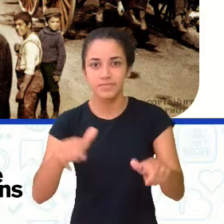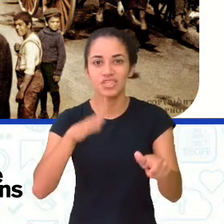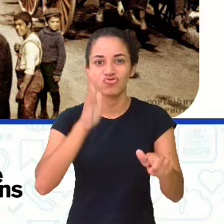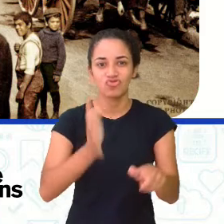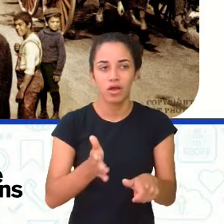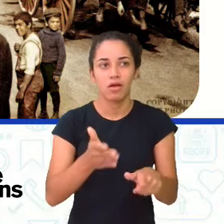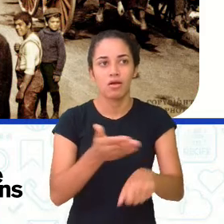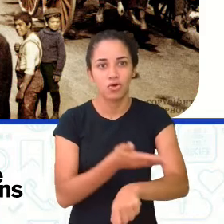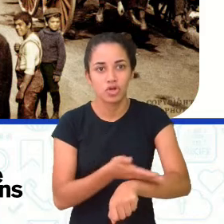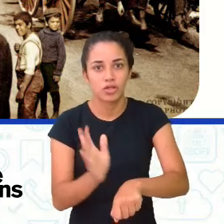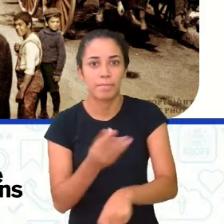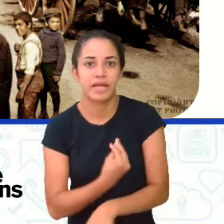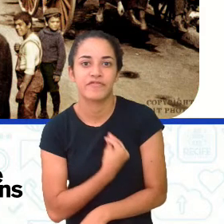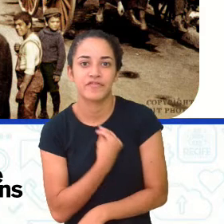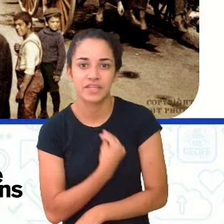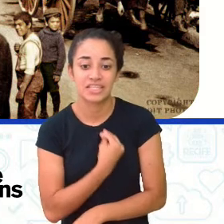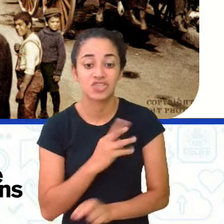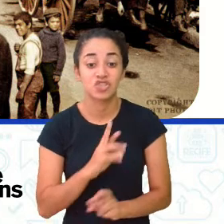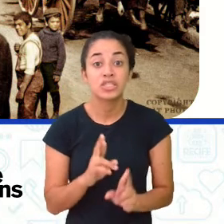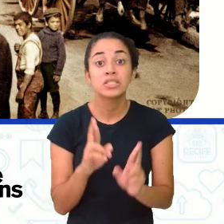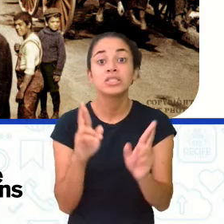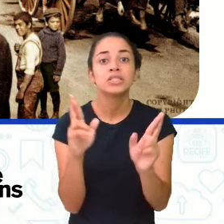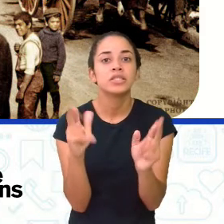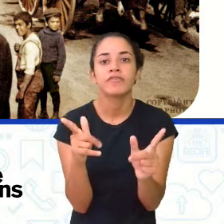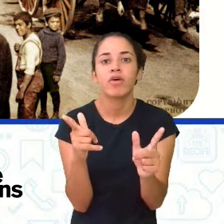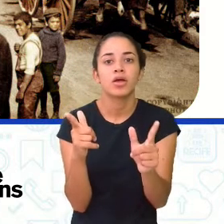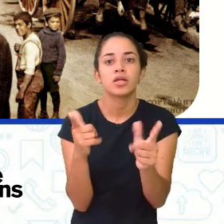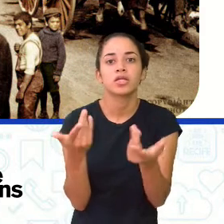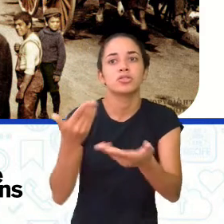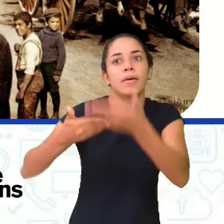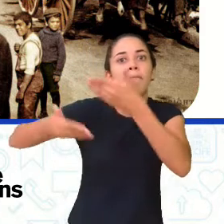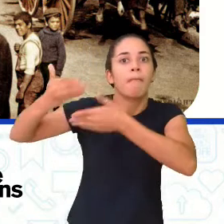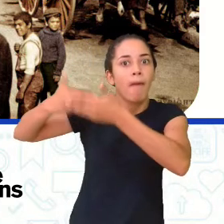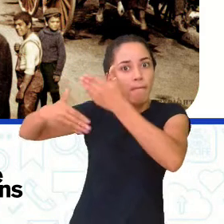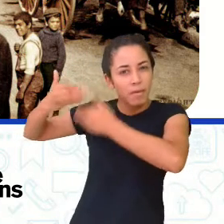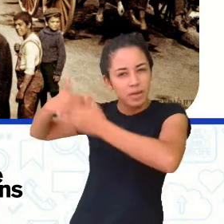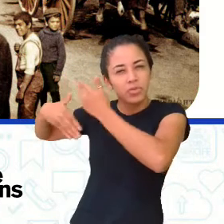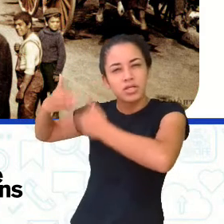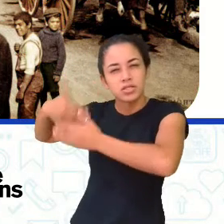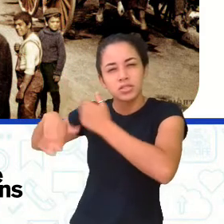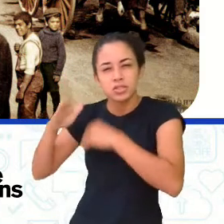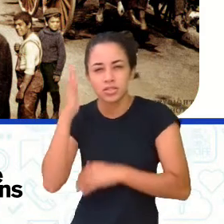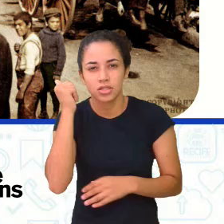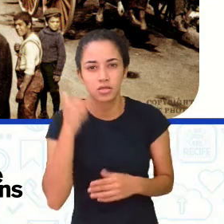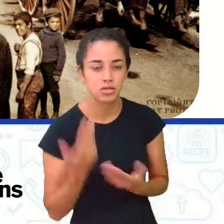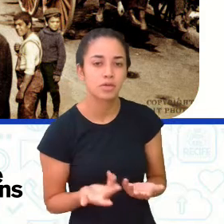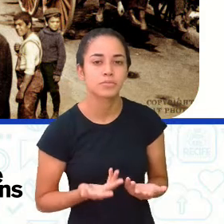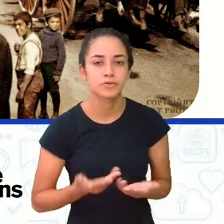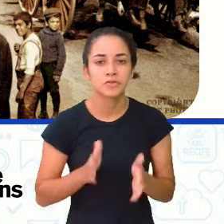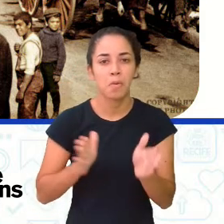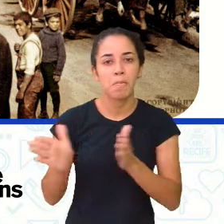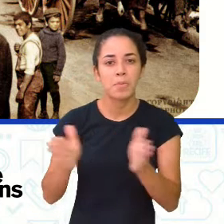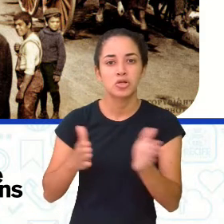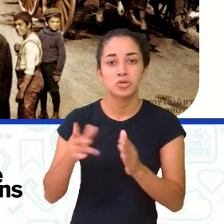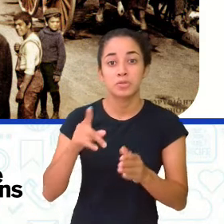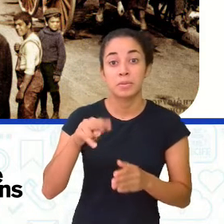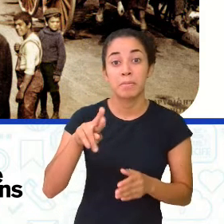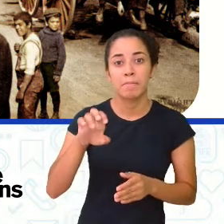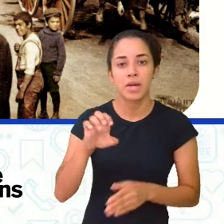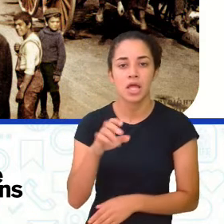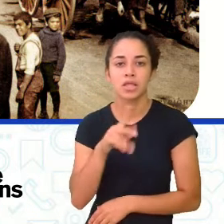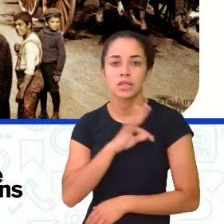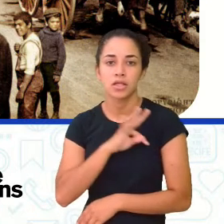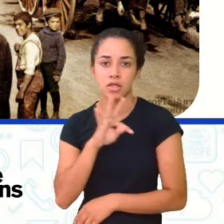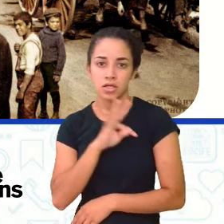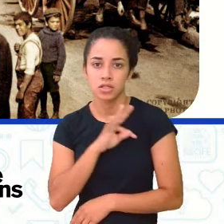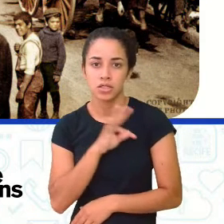padrão de vida diferente daqueles processos passados, né? Lá atrás, naquele período pré-técnico. Né? Então